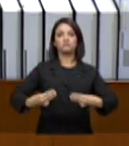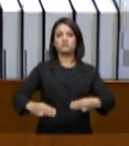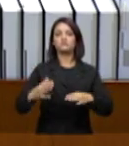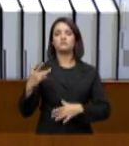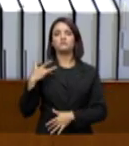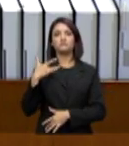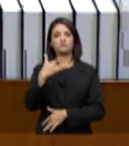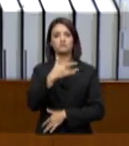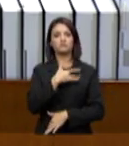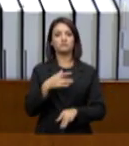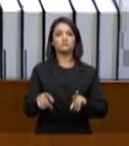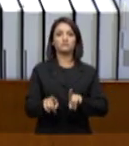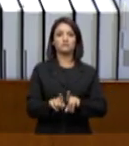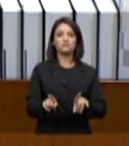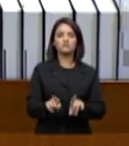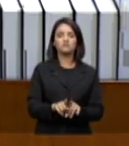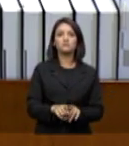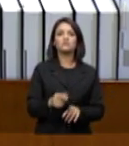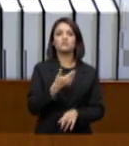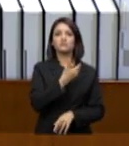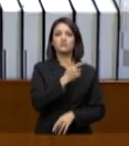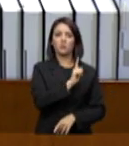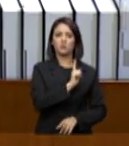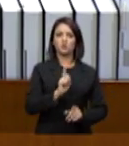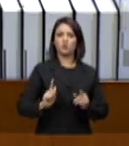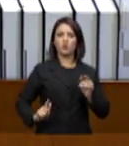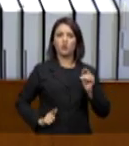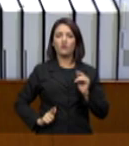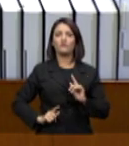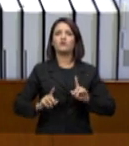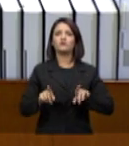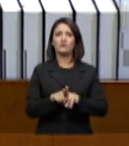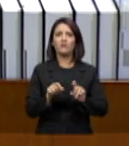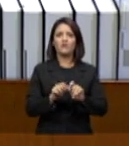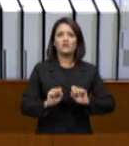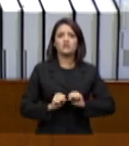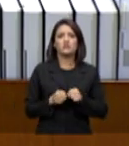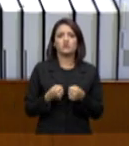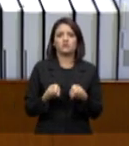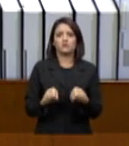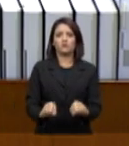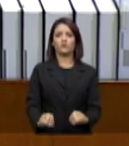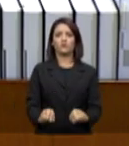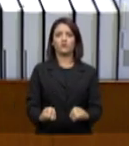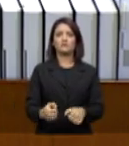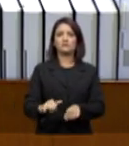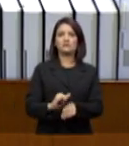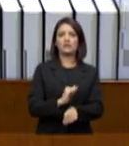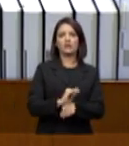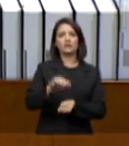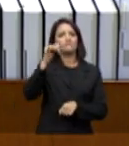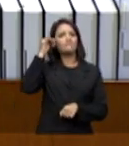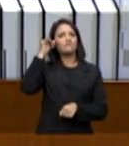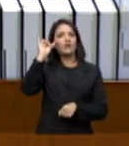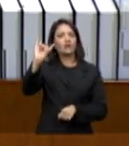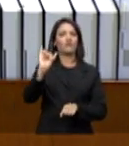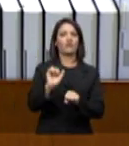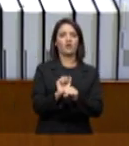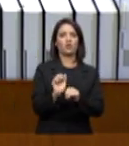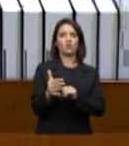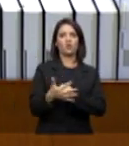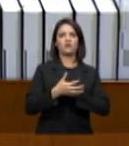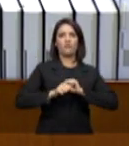o e os governos estaduais não tem poupado esforços na adoção de providências de prevenção da doença a